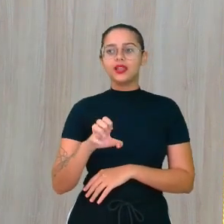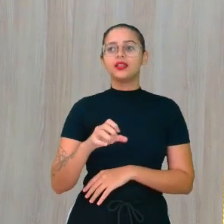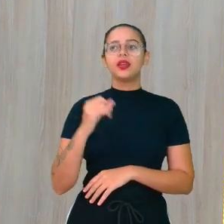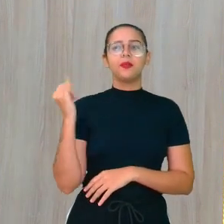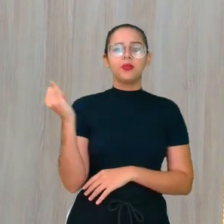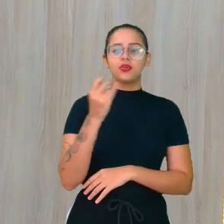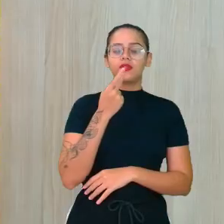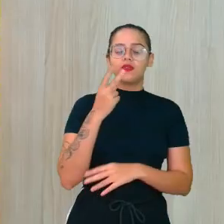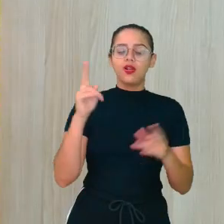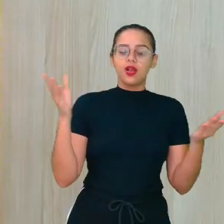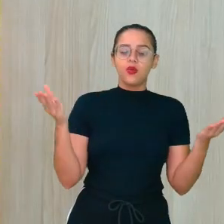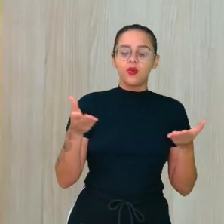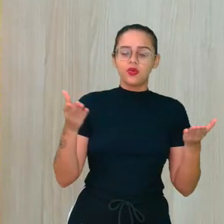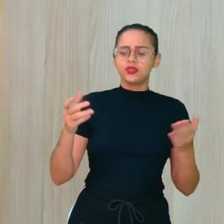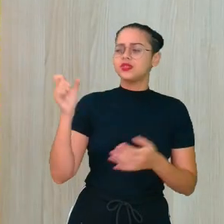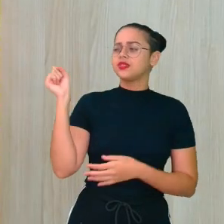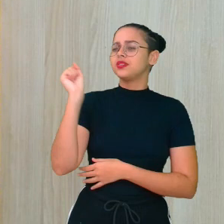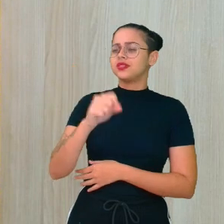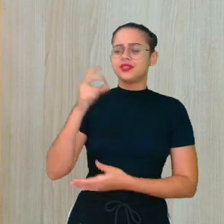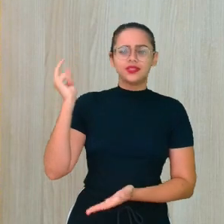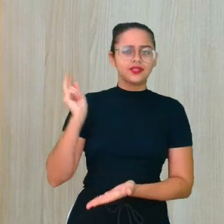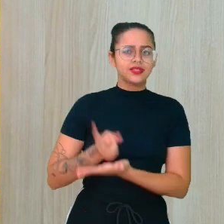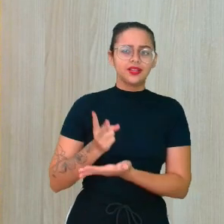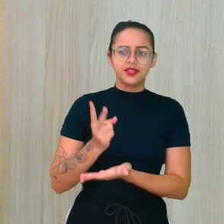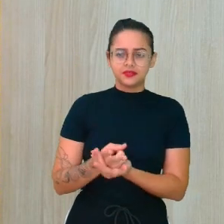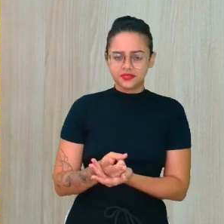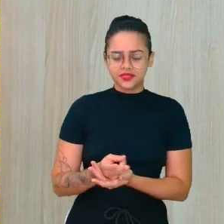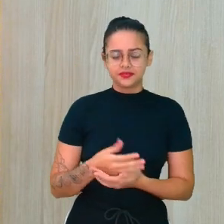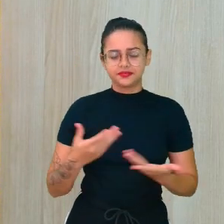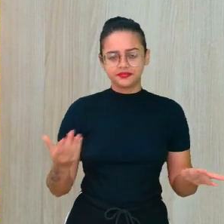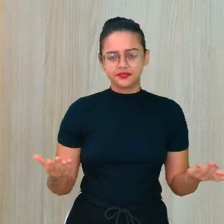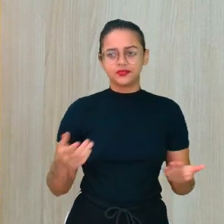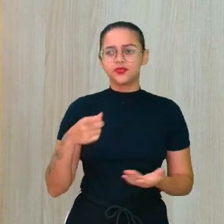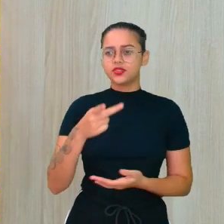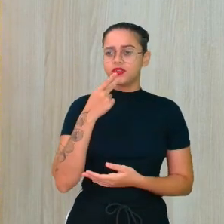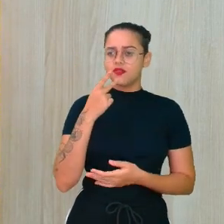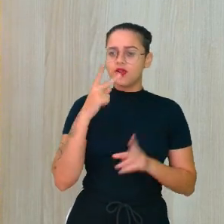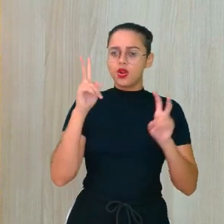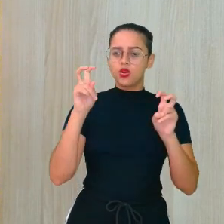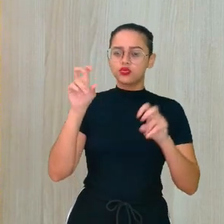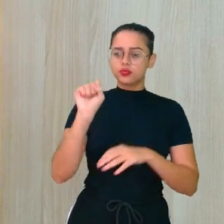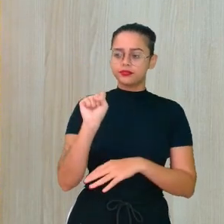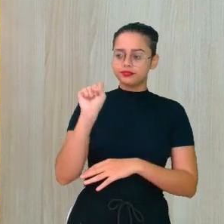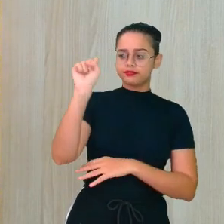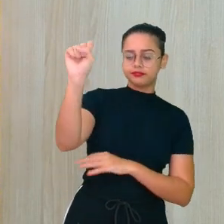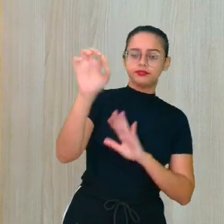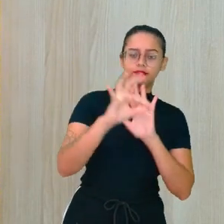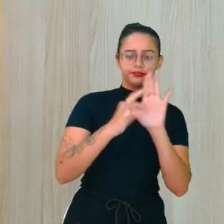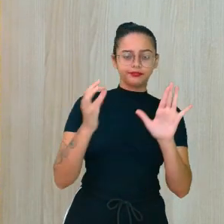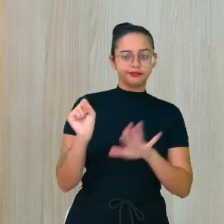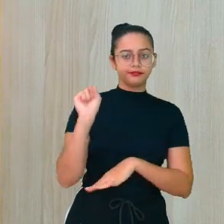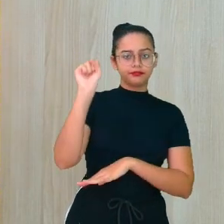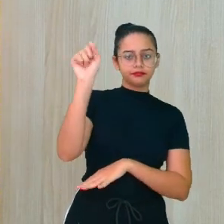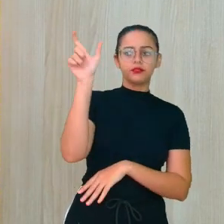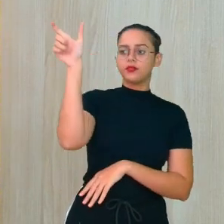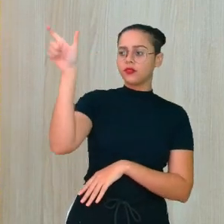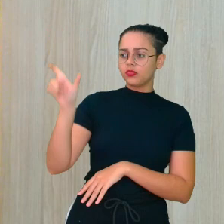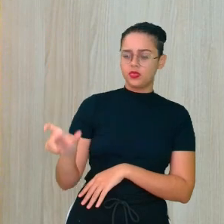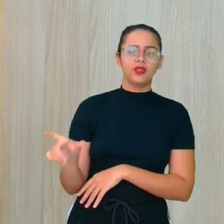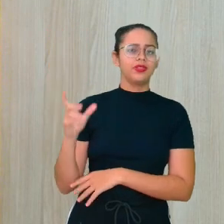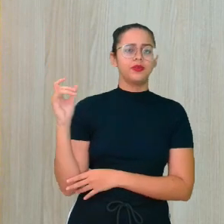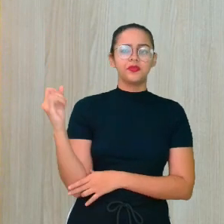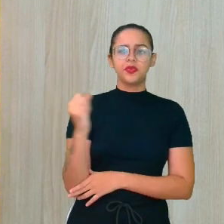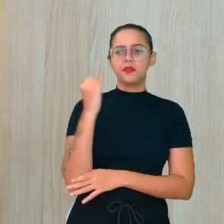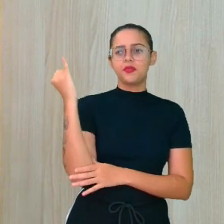dia? Sim, sim, e sempre, né? Como você trouxe o Nelson Mandela, só lembrando para vocês, ele é uma pessoa super